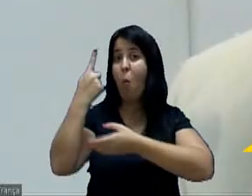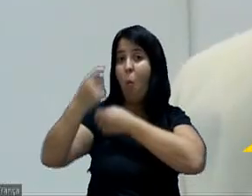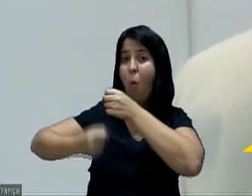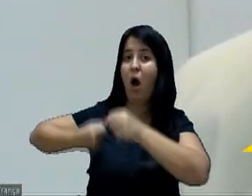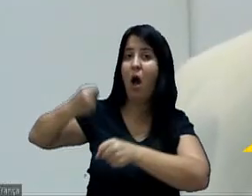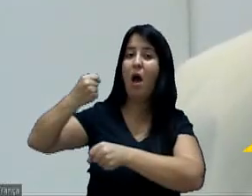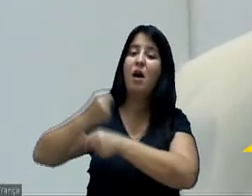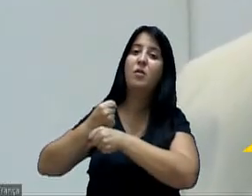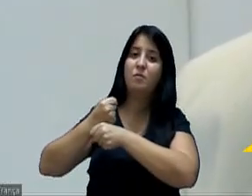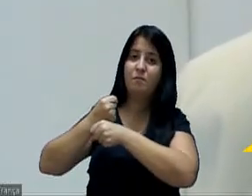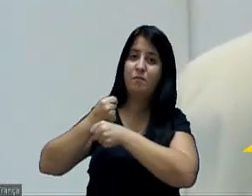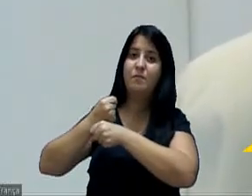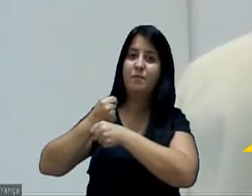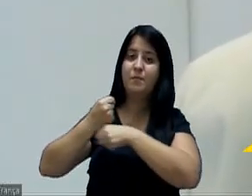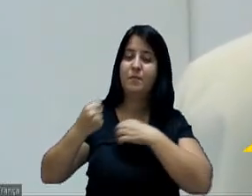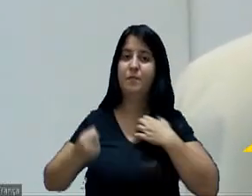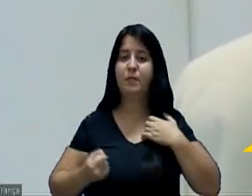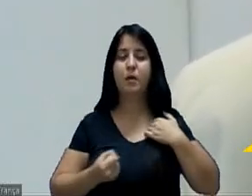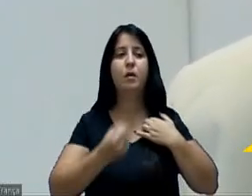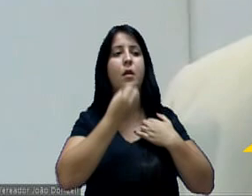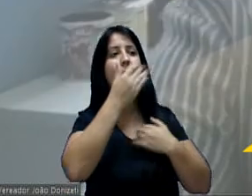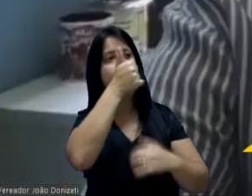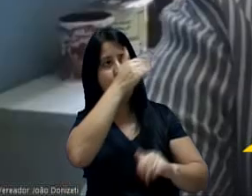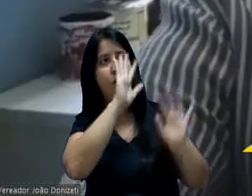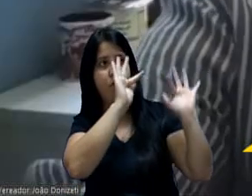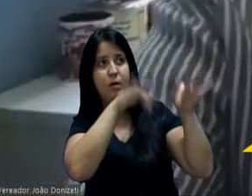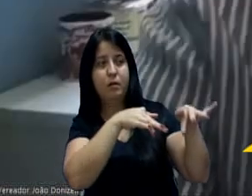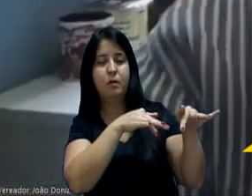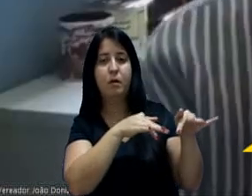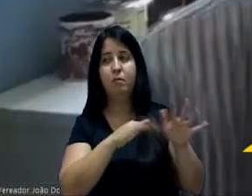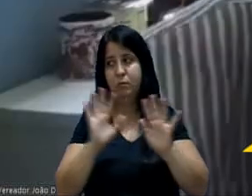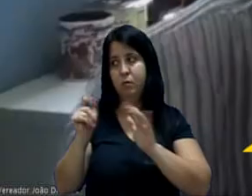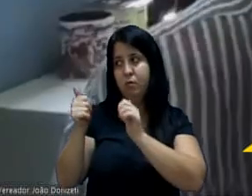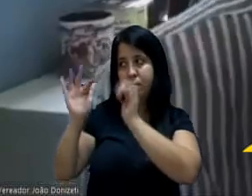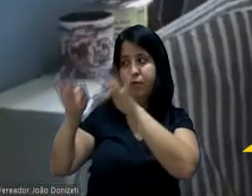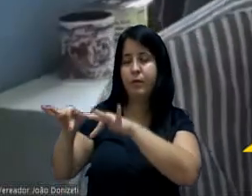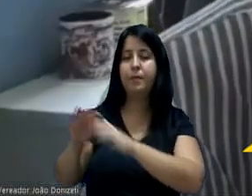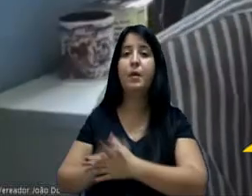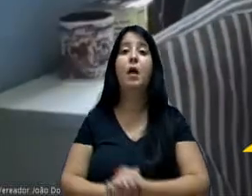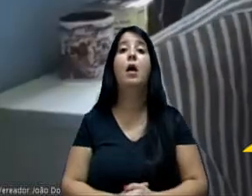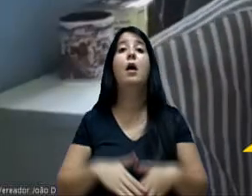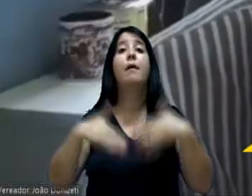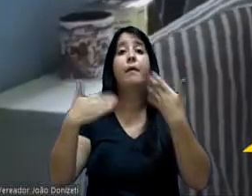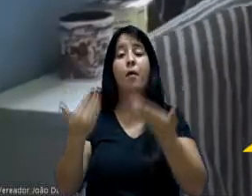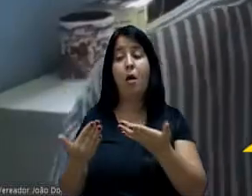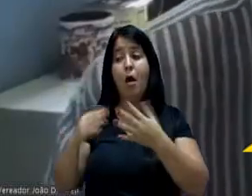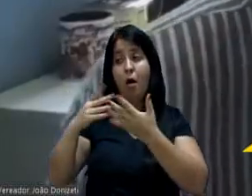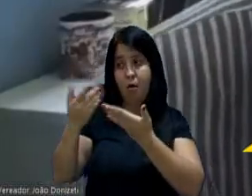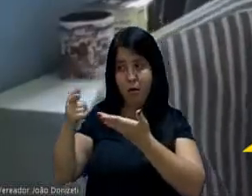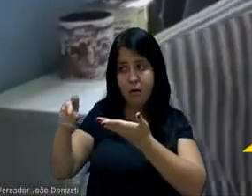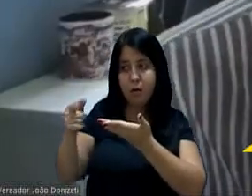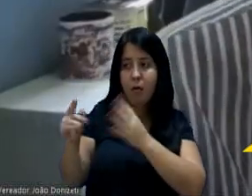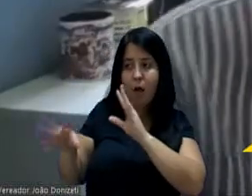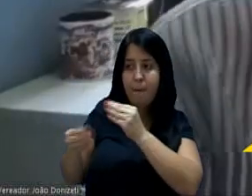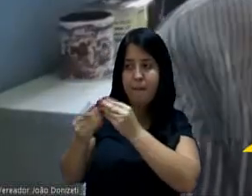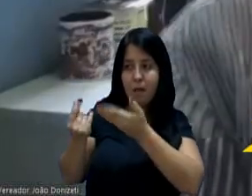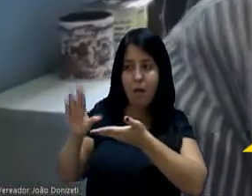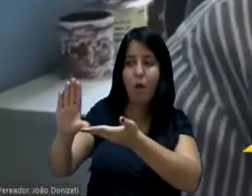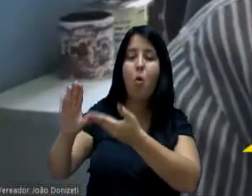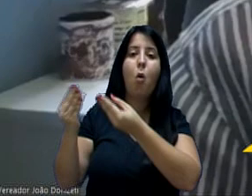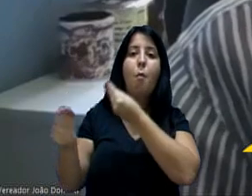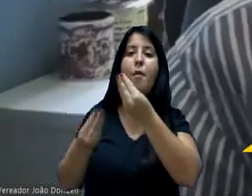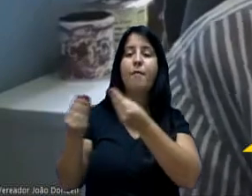João, tá bom, vamos encerrar. Não, só poder finalizar. Outra coisa, com relação à emenda, essa emenda ela foi